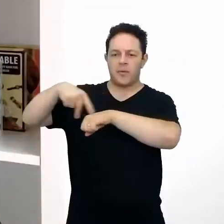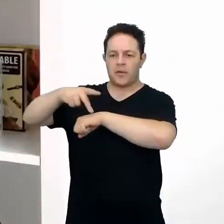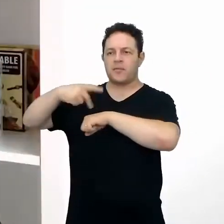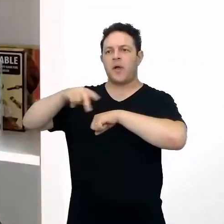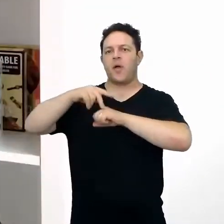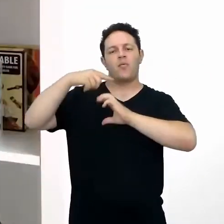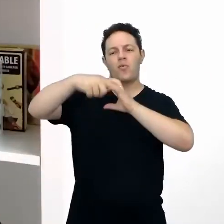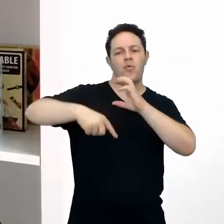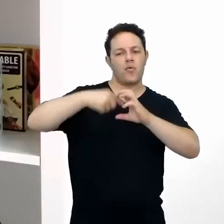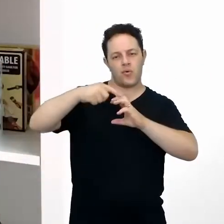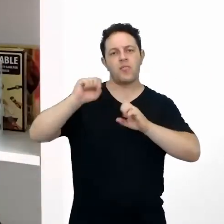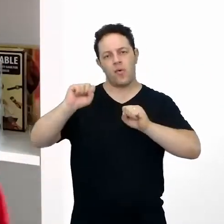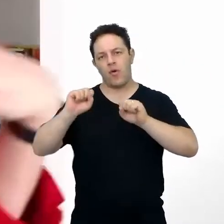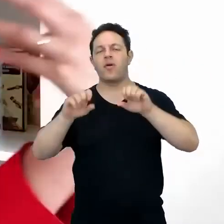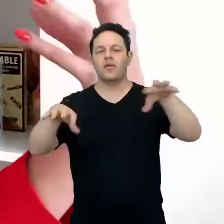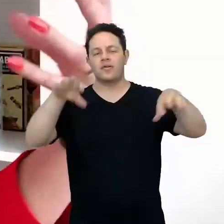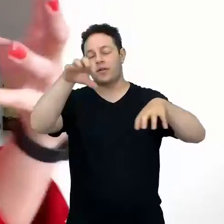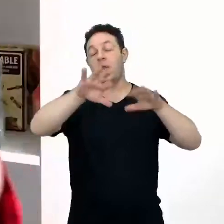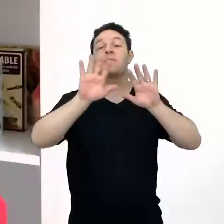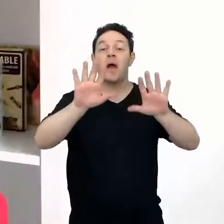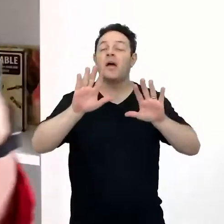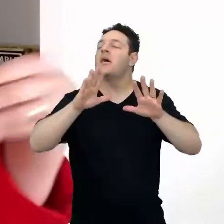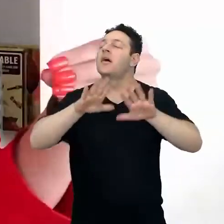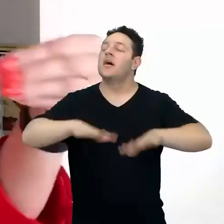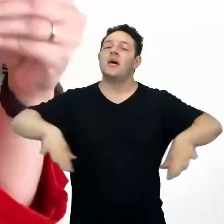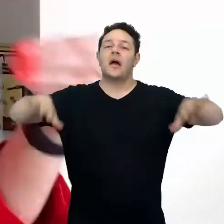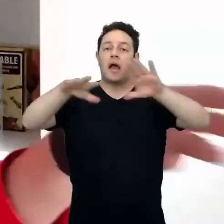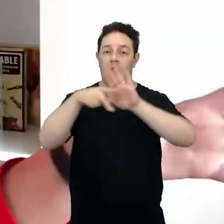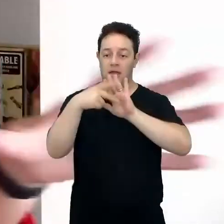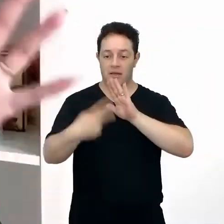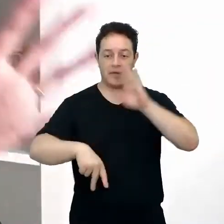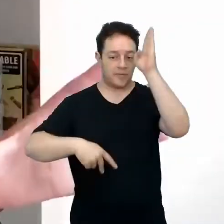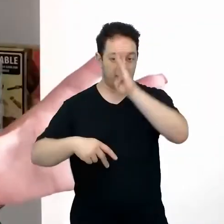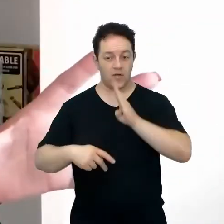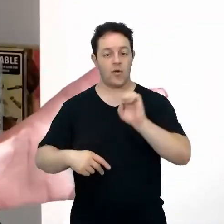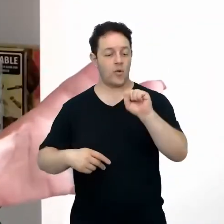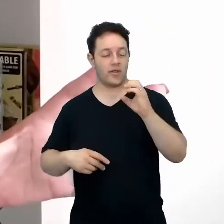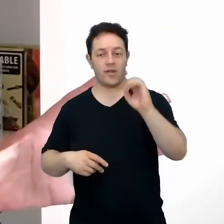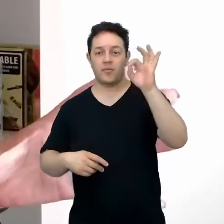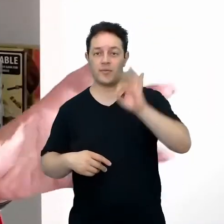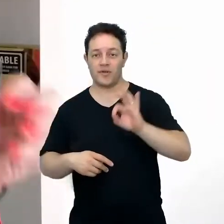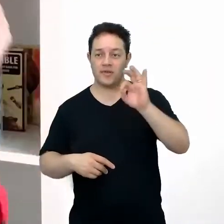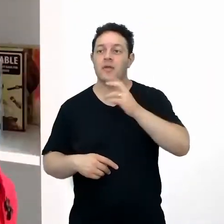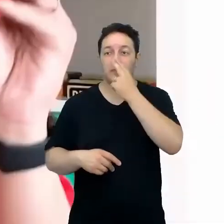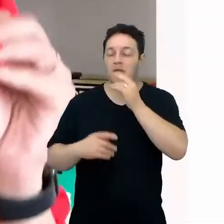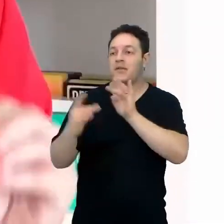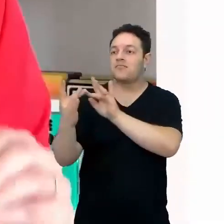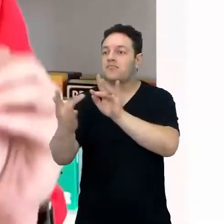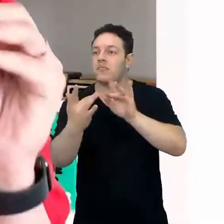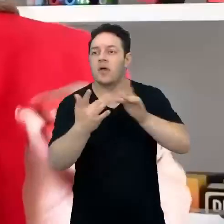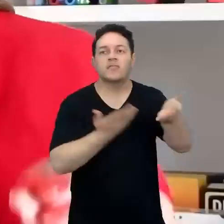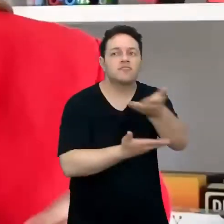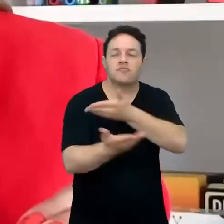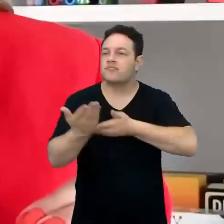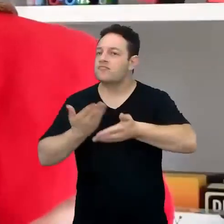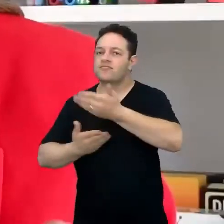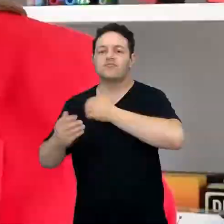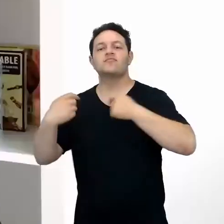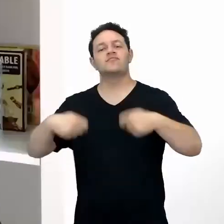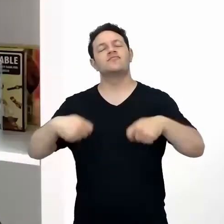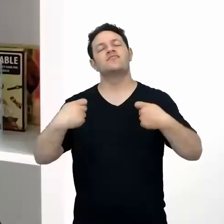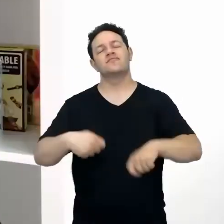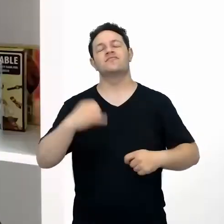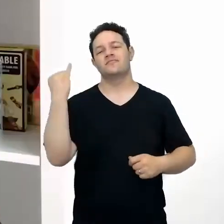japonesas, pode até acontecer, mas de modo geral, o grossão, 80% vai ter esses traços de relacionamento muito